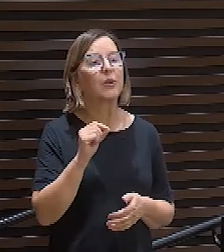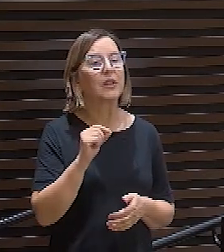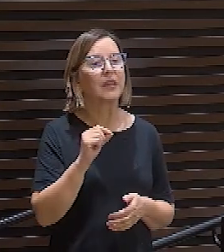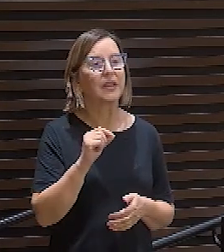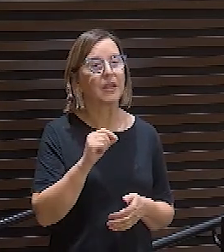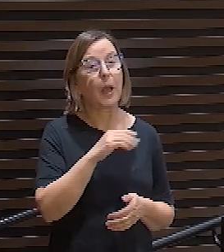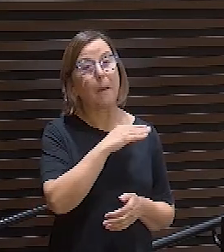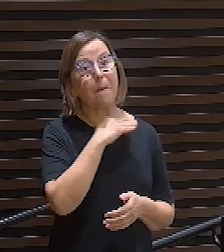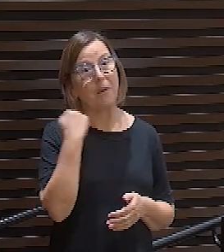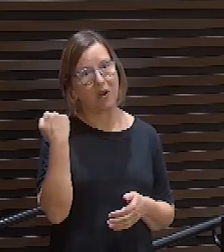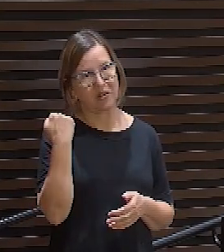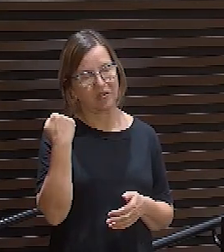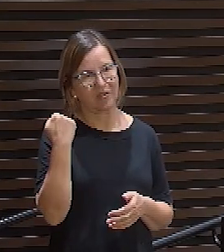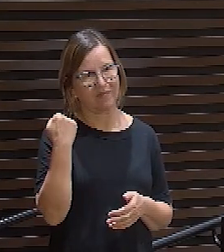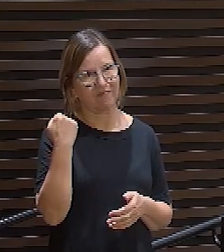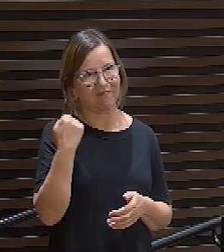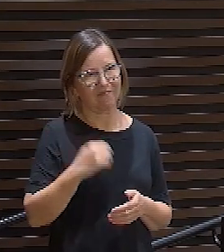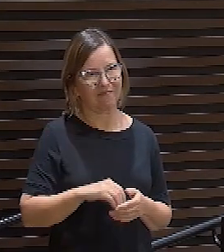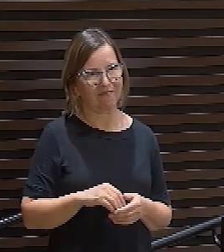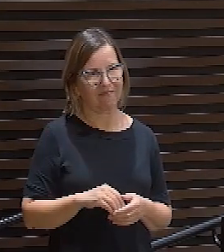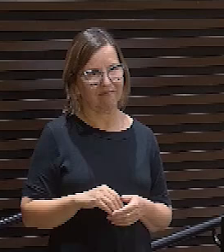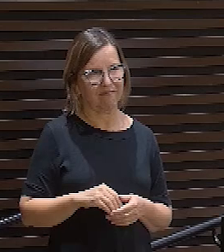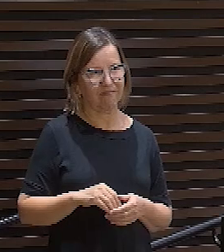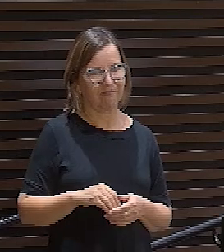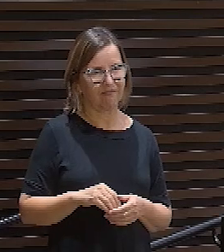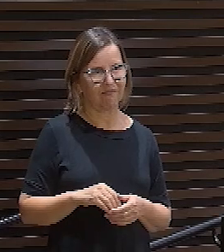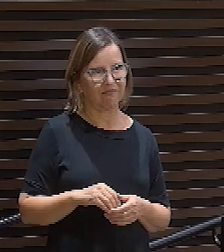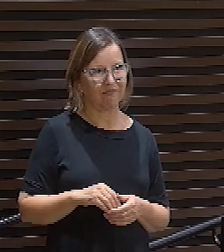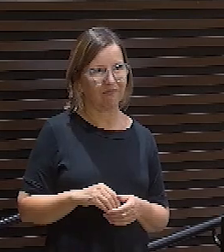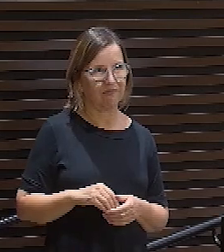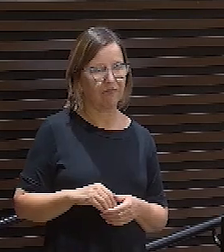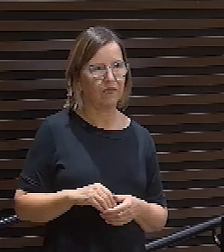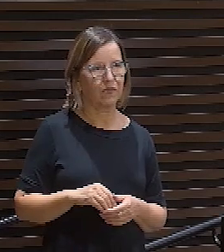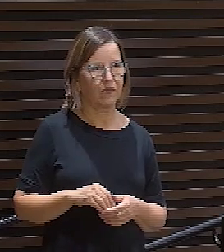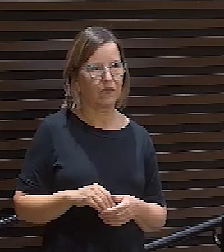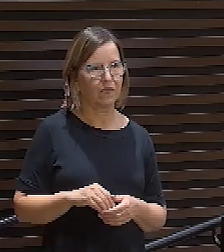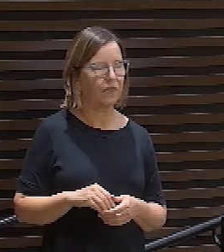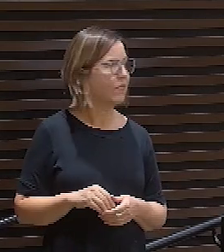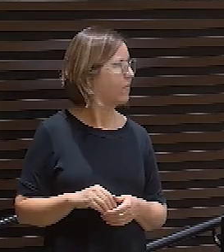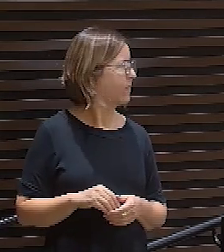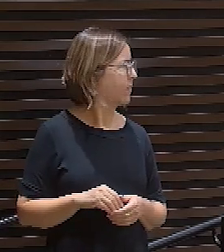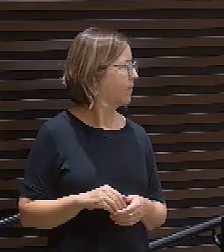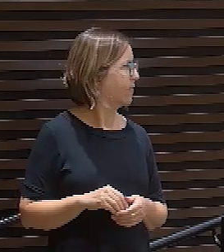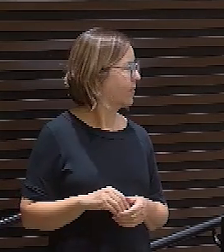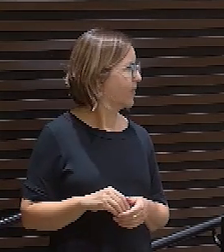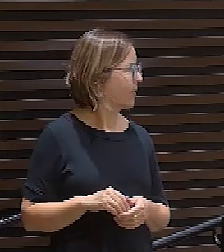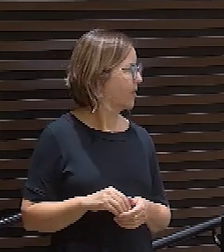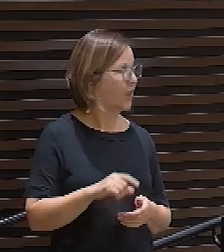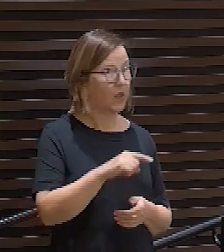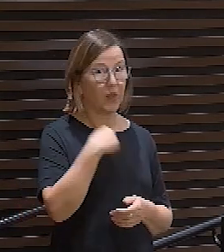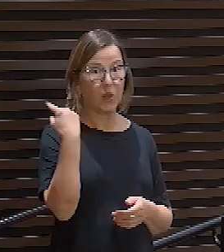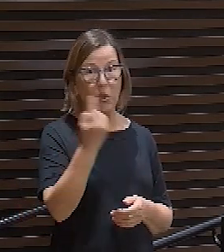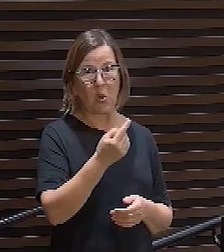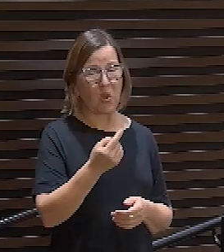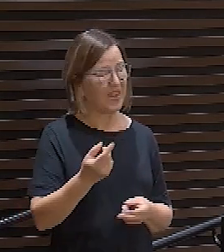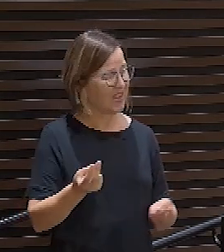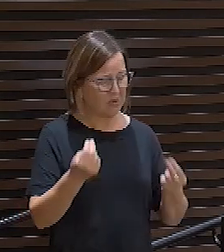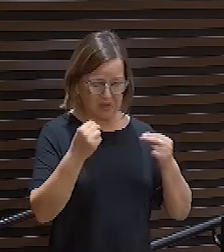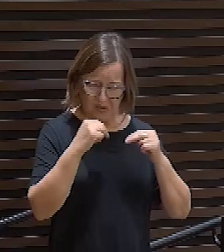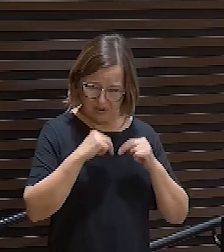nós não perdemos a nossa prepotência. A gente não se humilha perante Ele. A gente não se